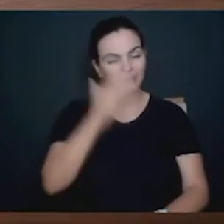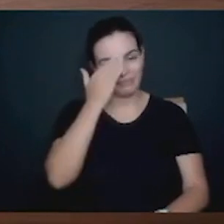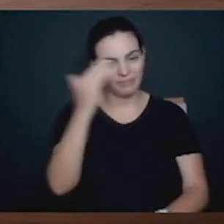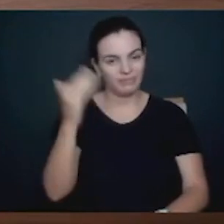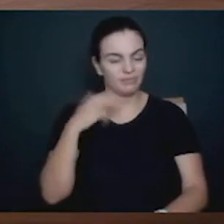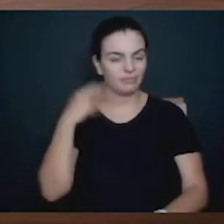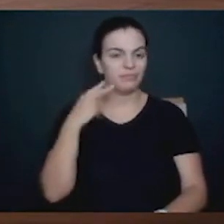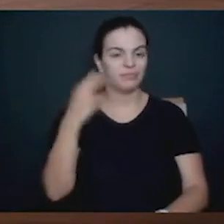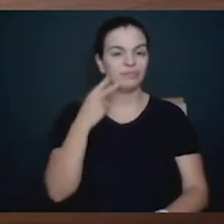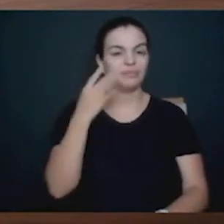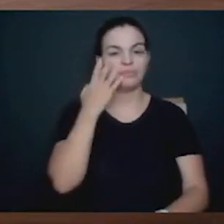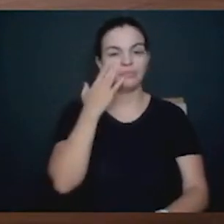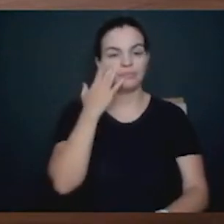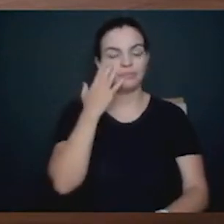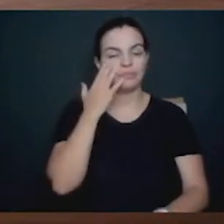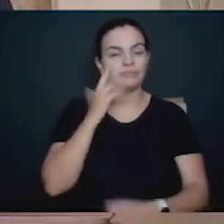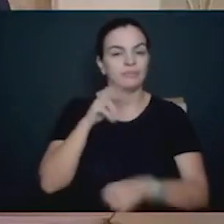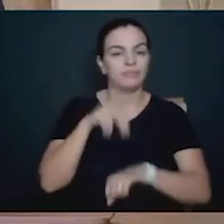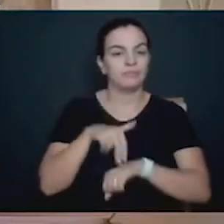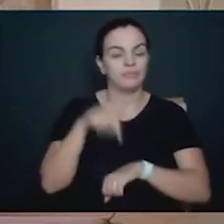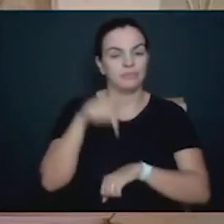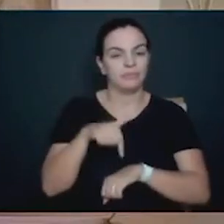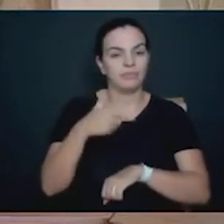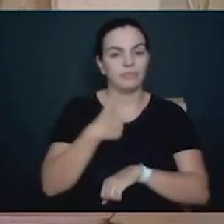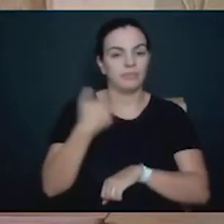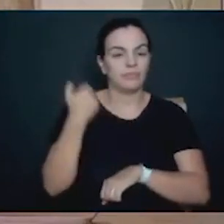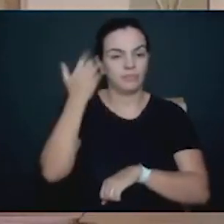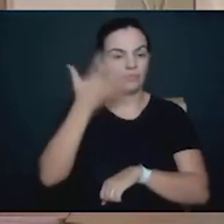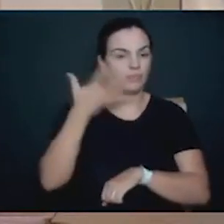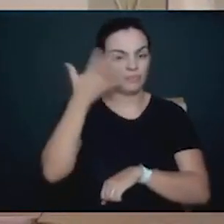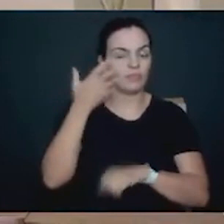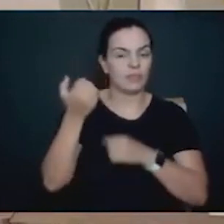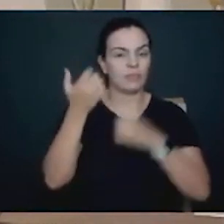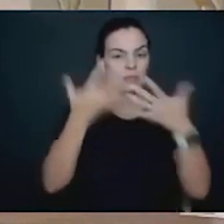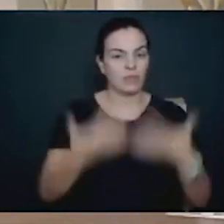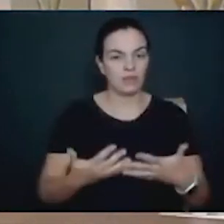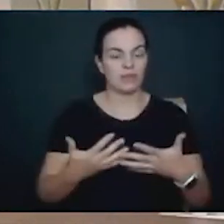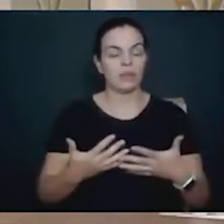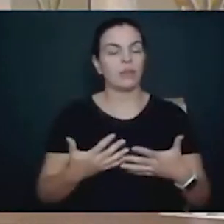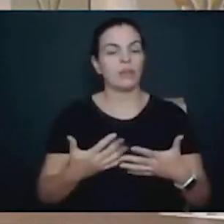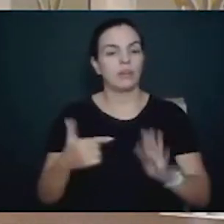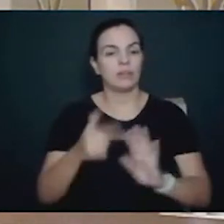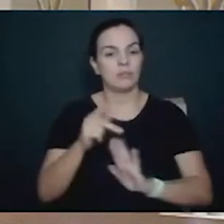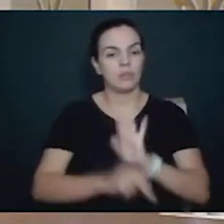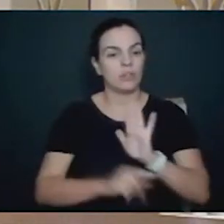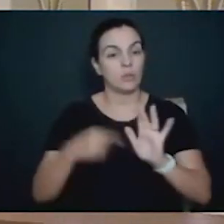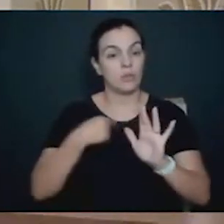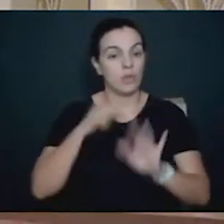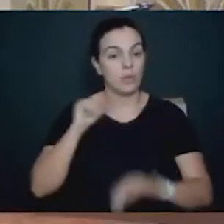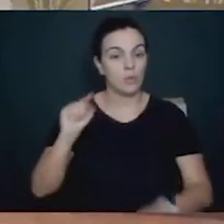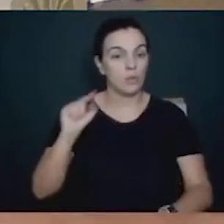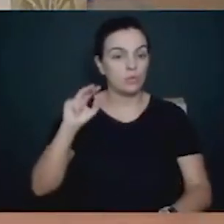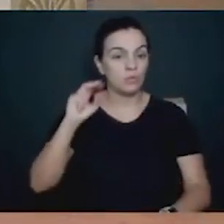um projeto que é de minha autoria, junto com o vereador João das Cinco Irmãos, que infelizmente não pôde estar presente neste dia, mas é